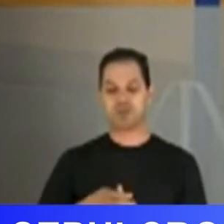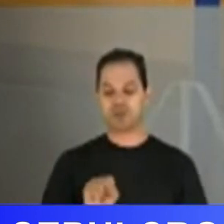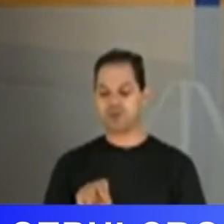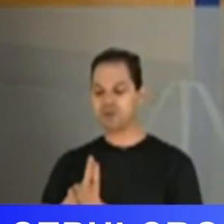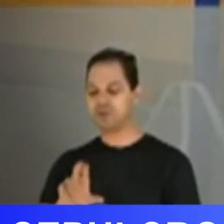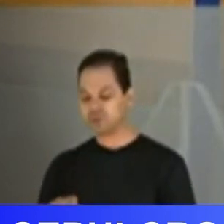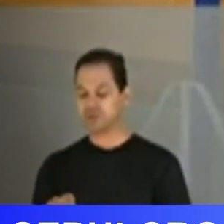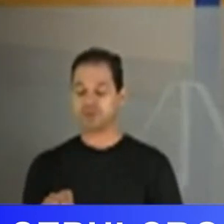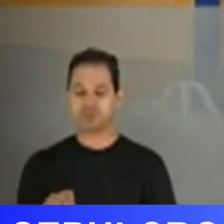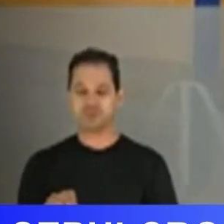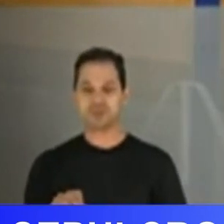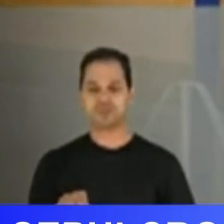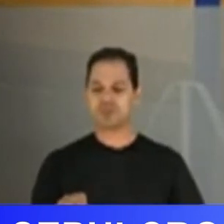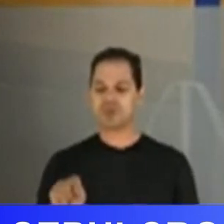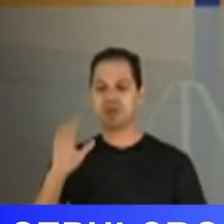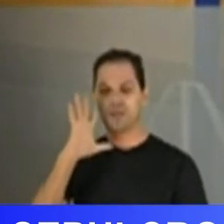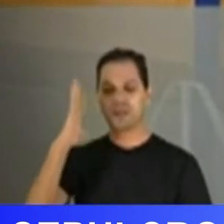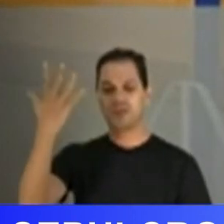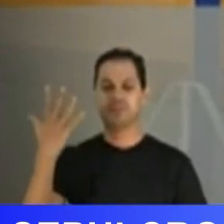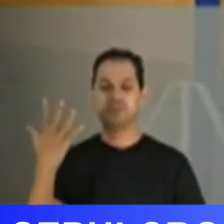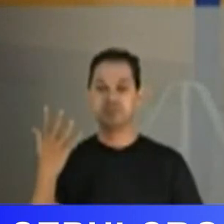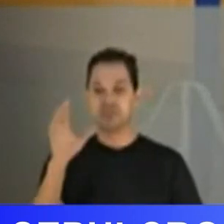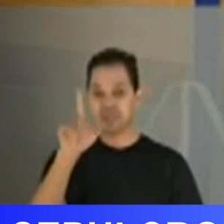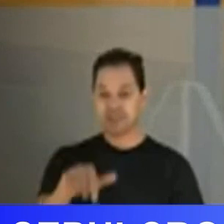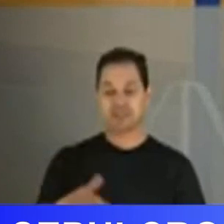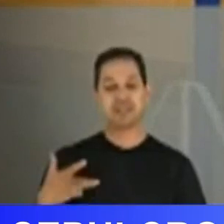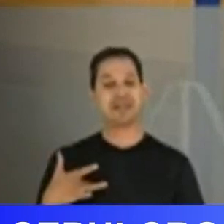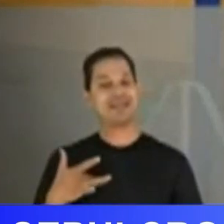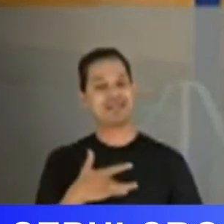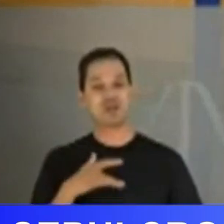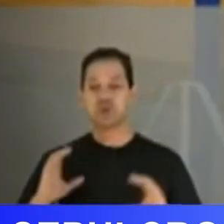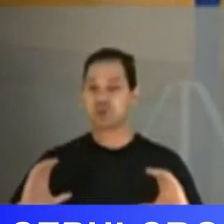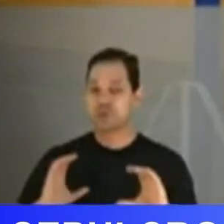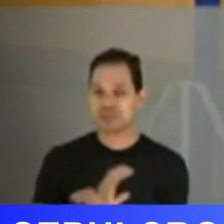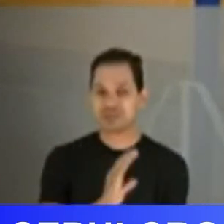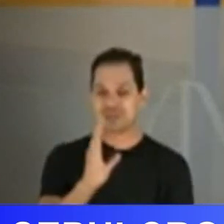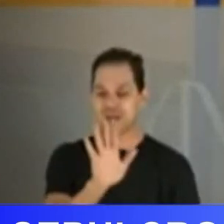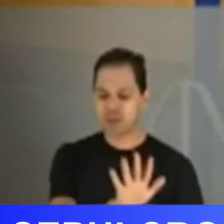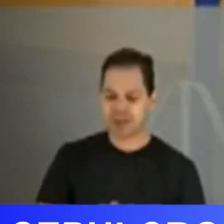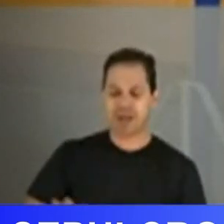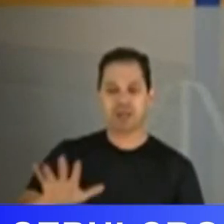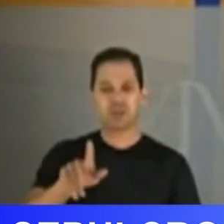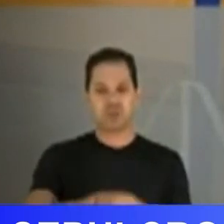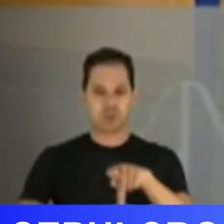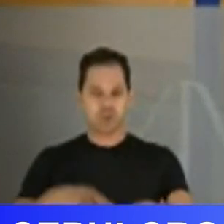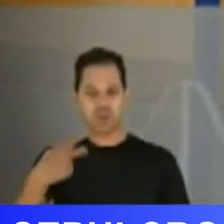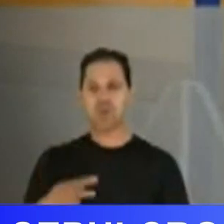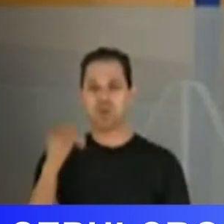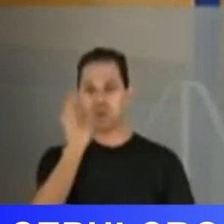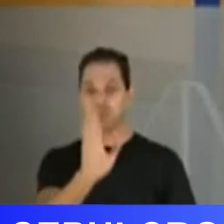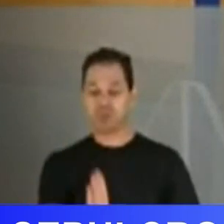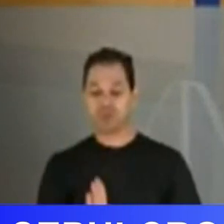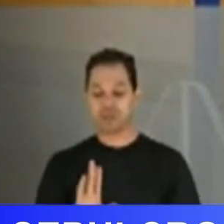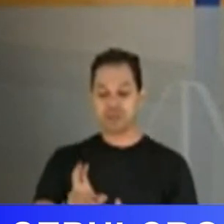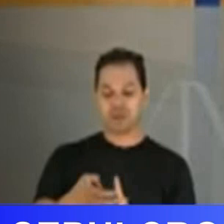Saúde, que estabelece exatamente isso, a saúde plena, universal para a população brasileira. E dentro